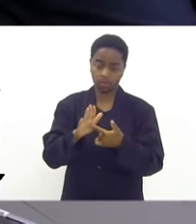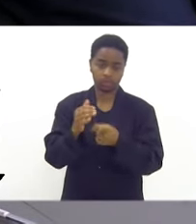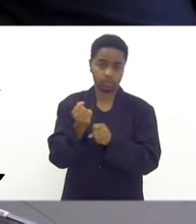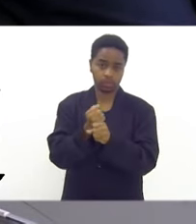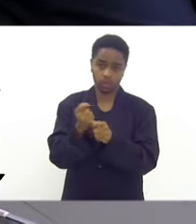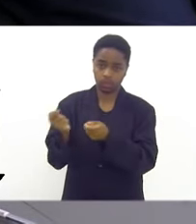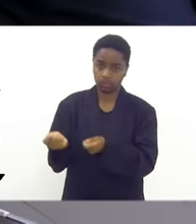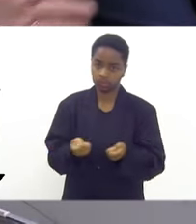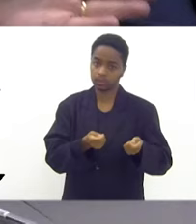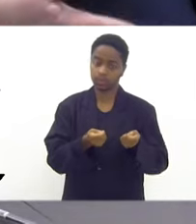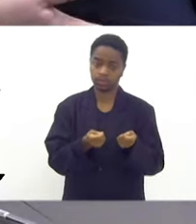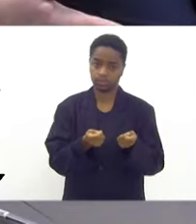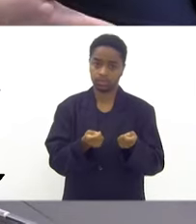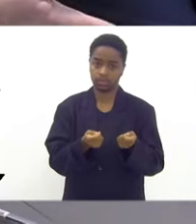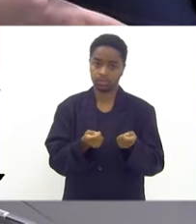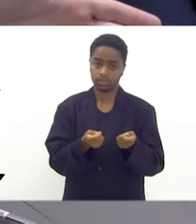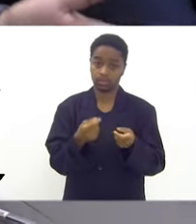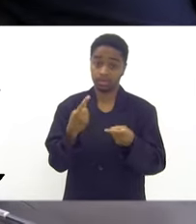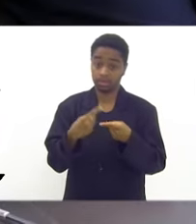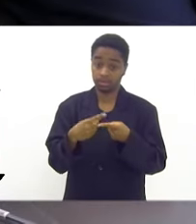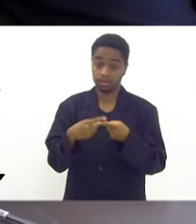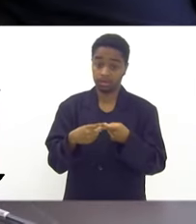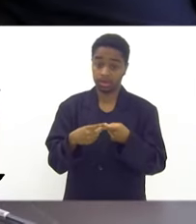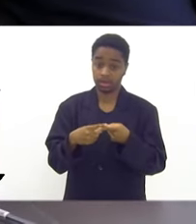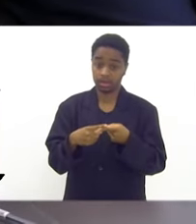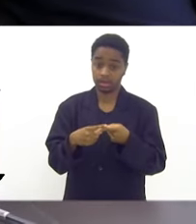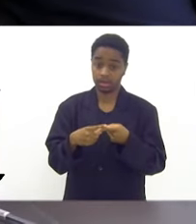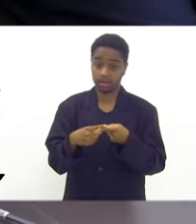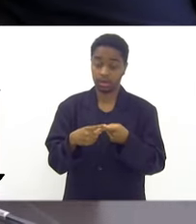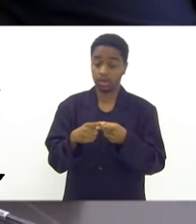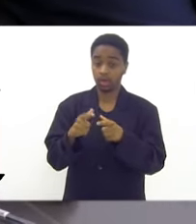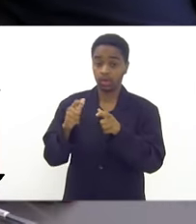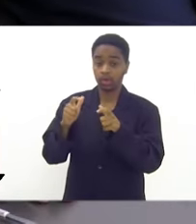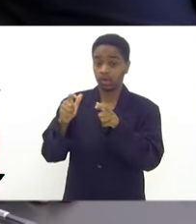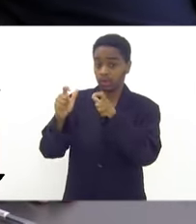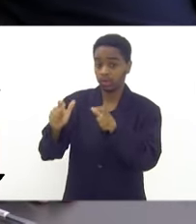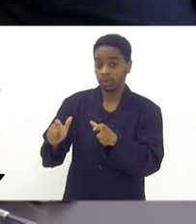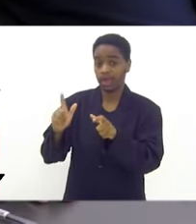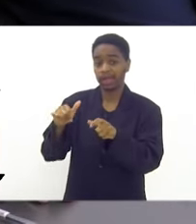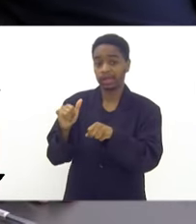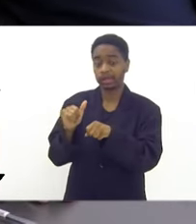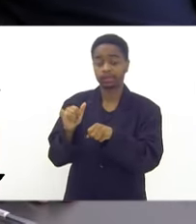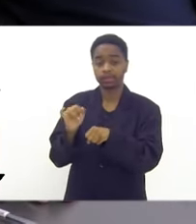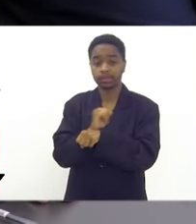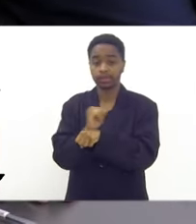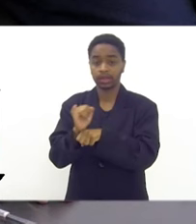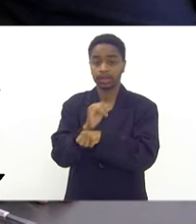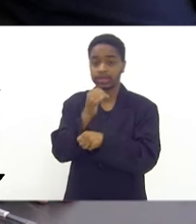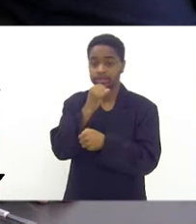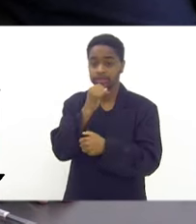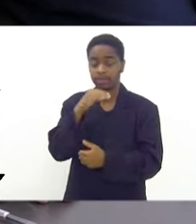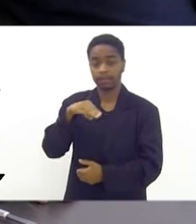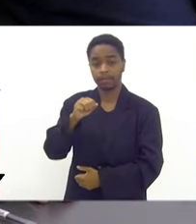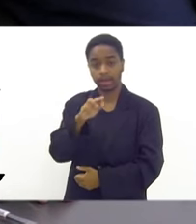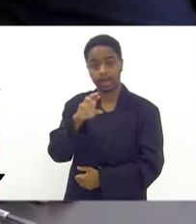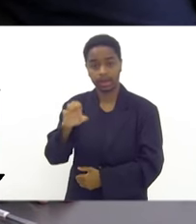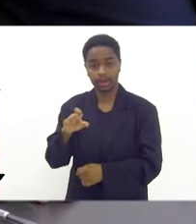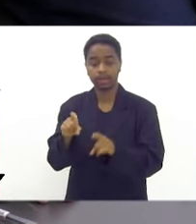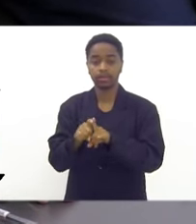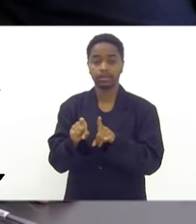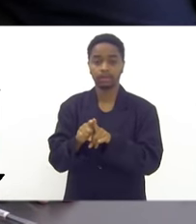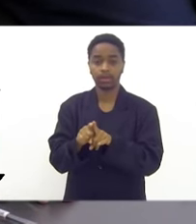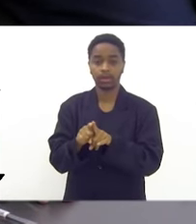ano que a maré tá ali como um ponto estratégico ou que do outro diapasão essa